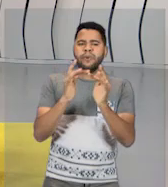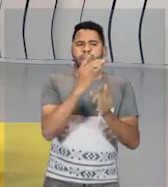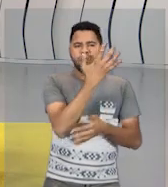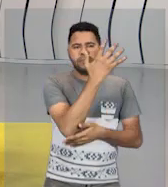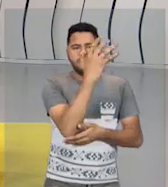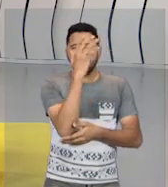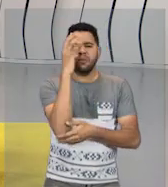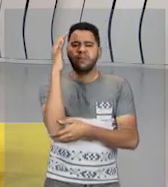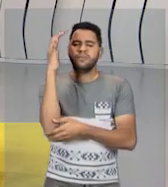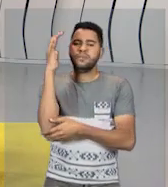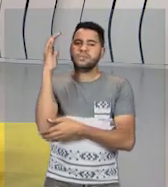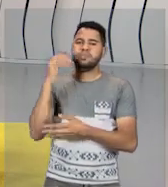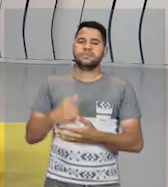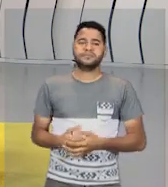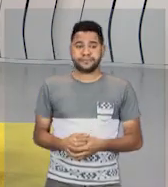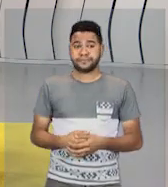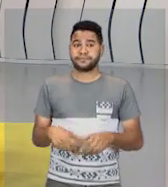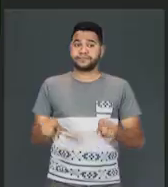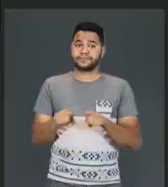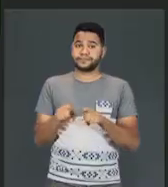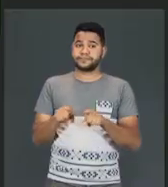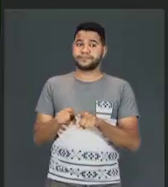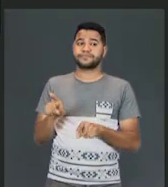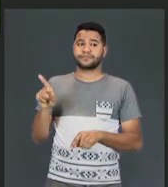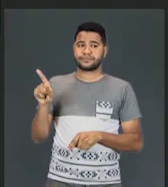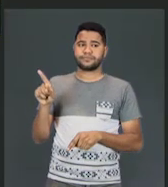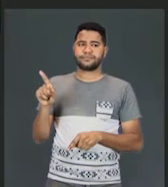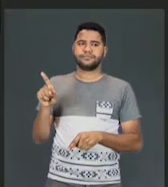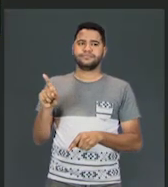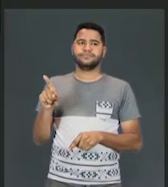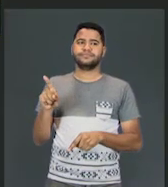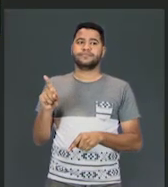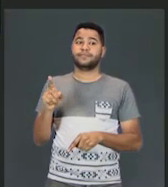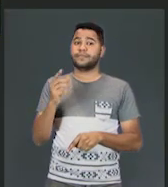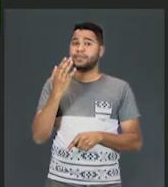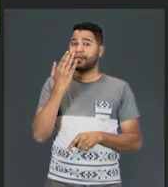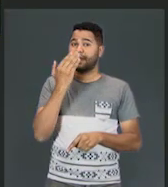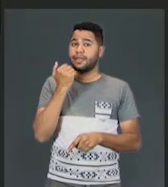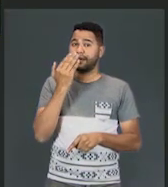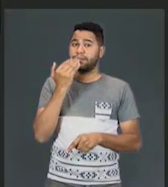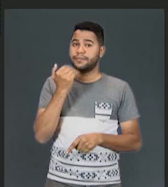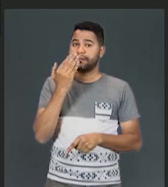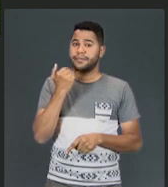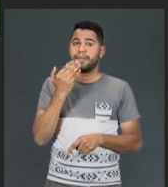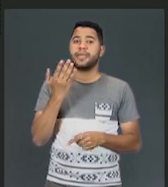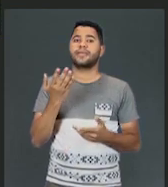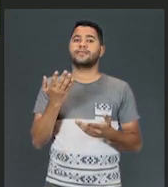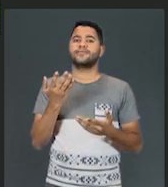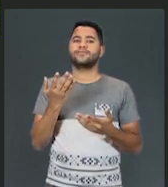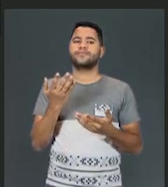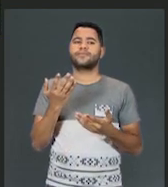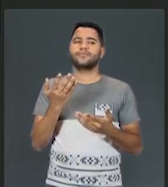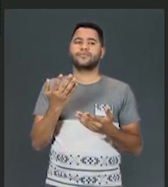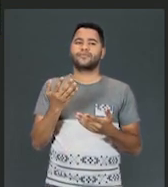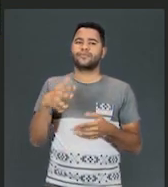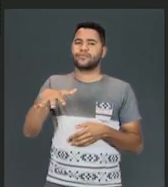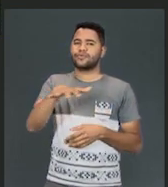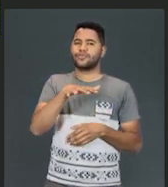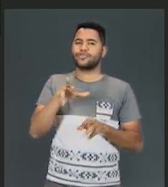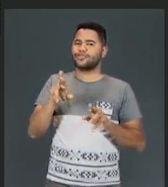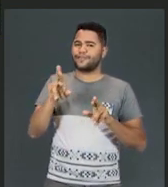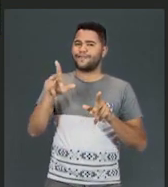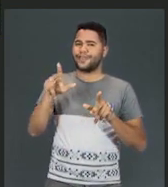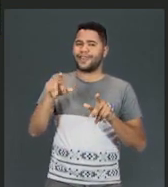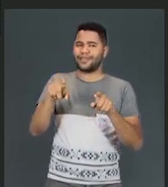né Nós temos também alimentos mais frescos quando estamos na roça